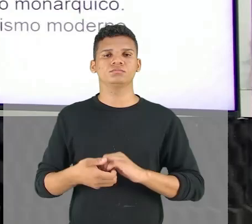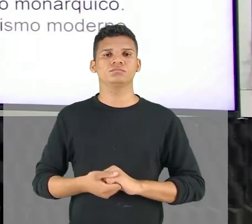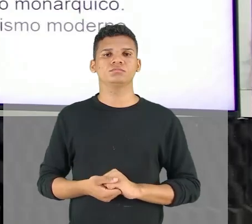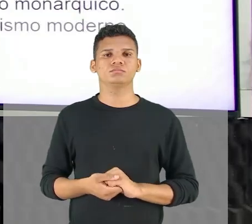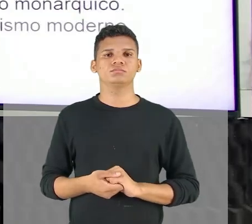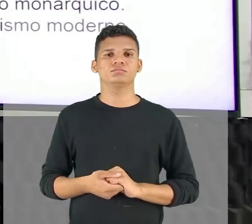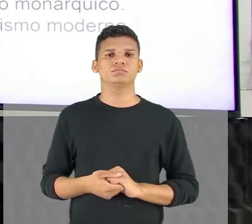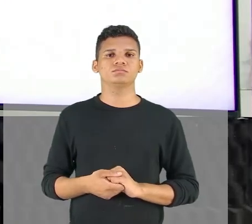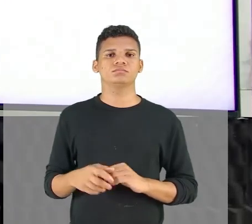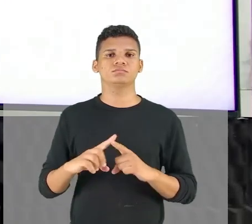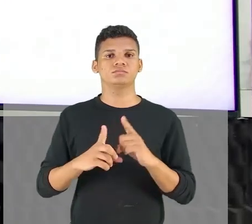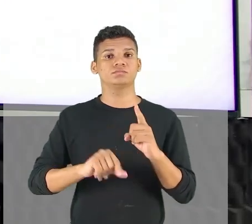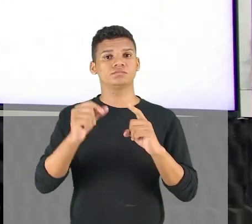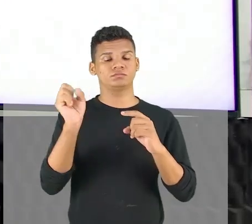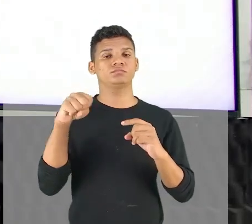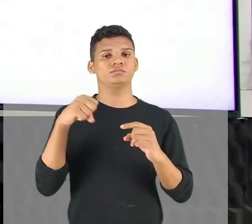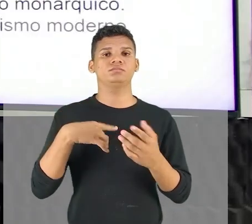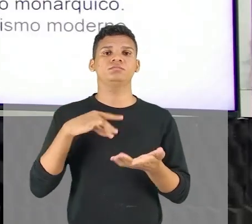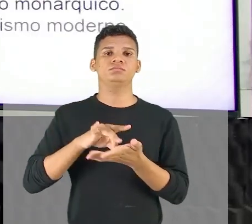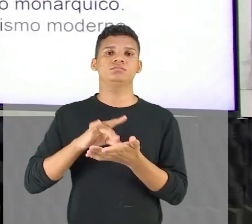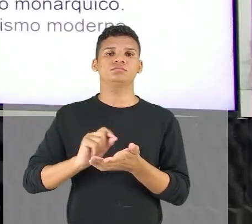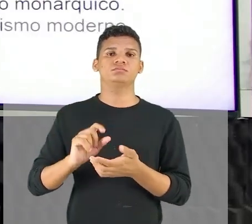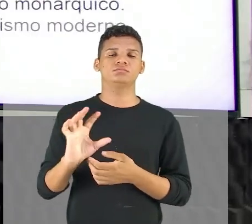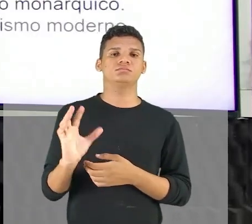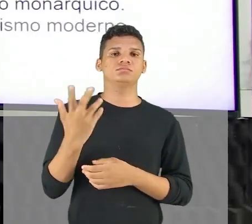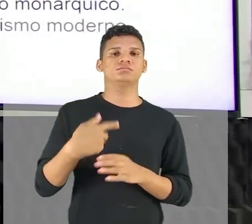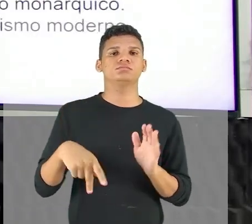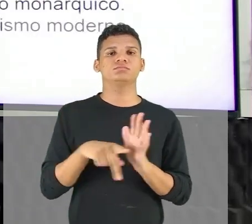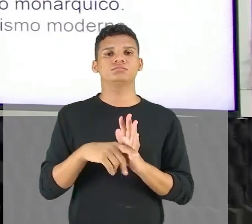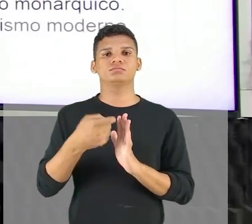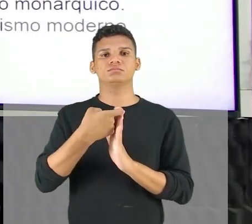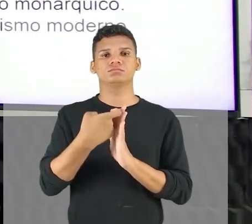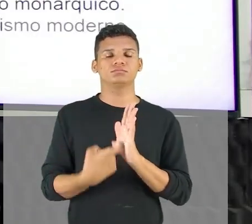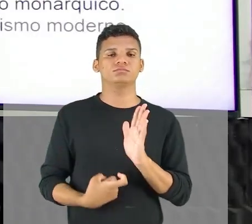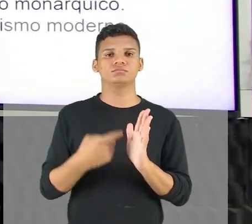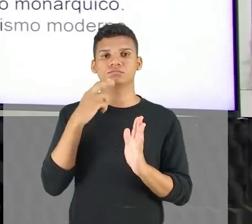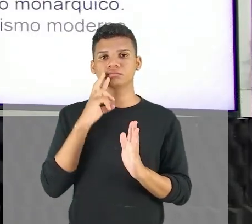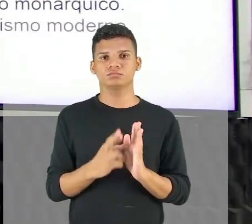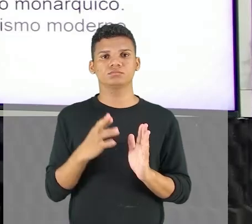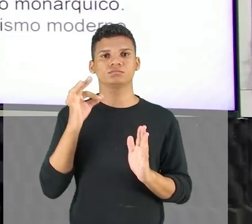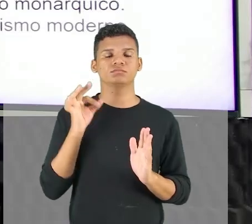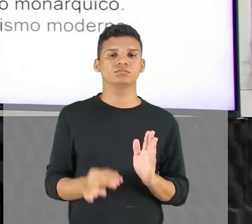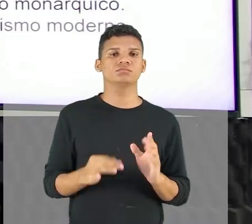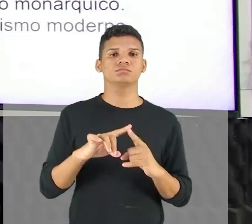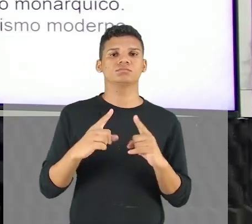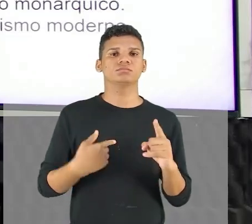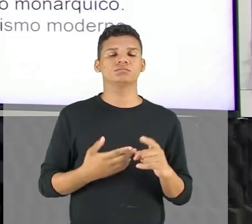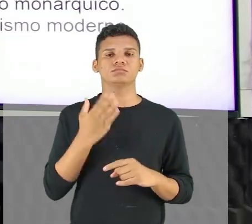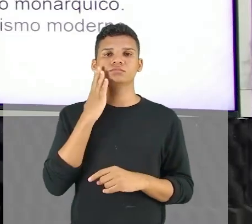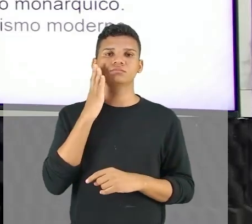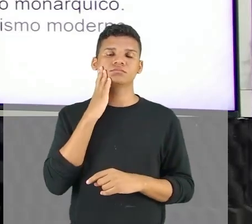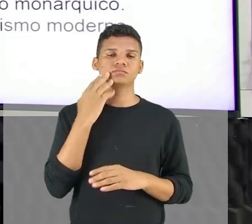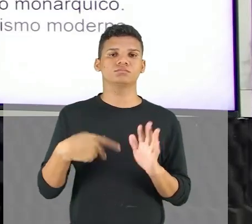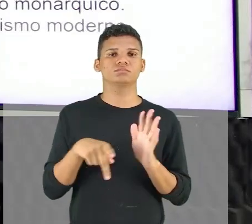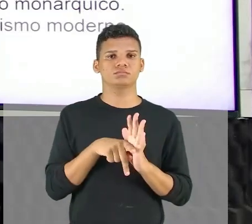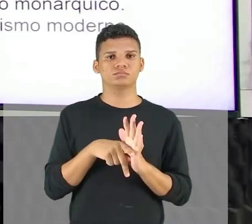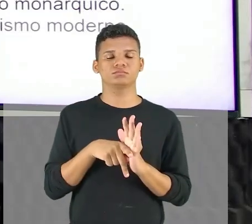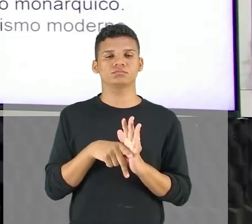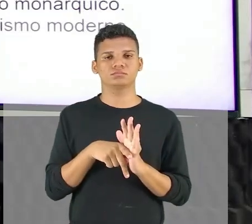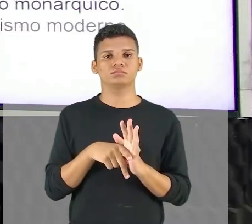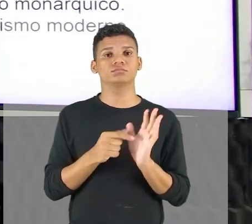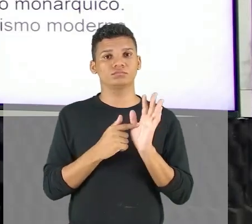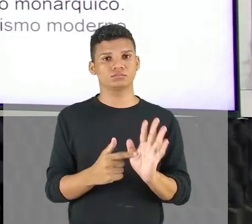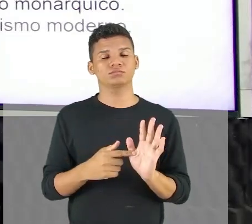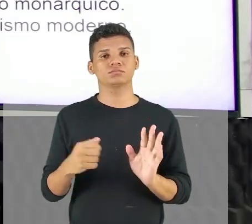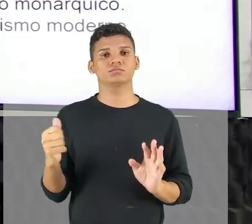exatamente isso que se trata o texto, né? Então, a resposta correta aqui é o entendimento do contratualismo moderno. Beleza,